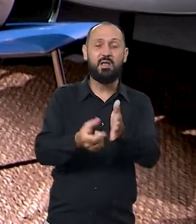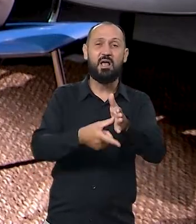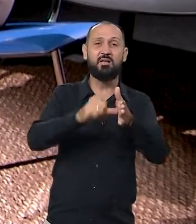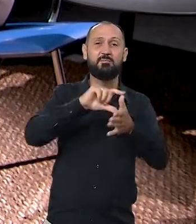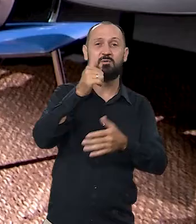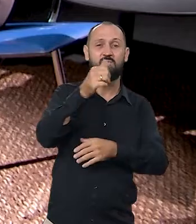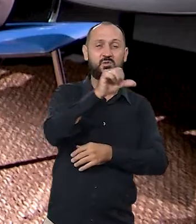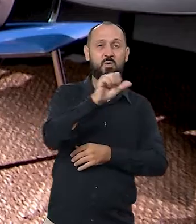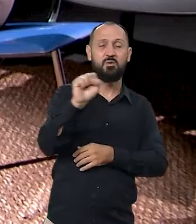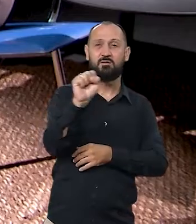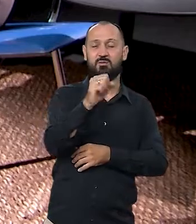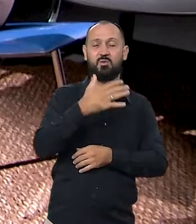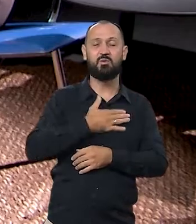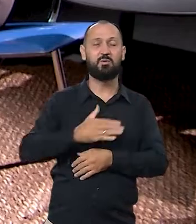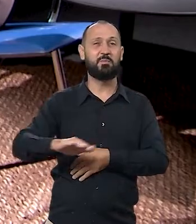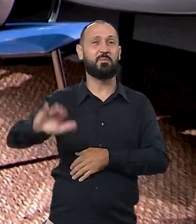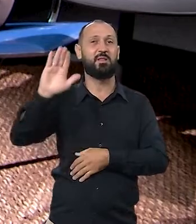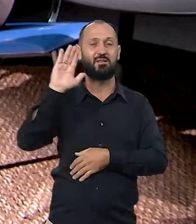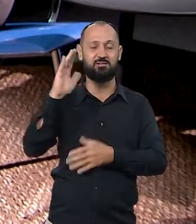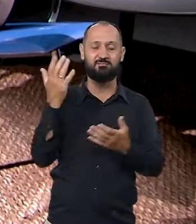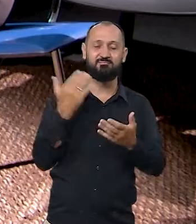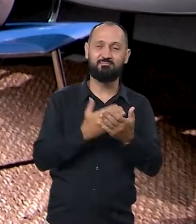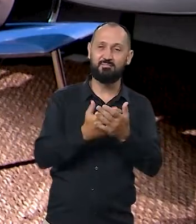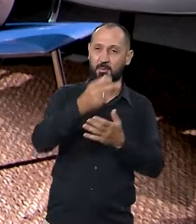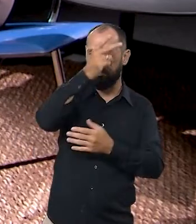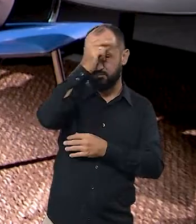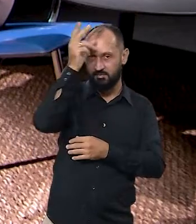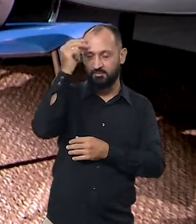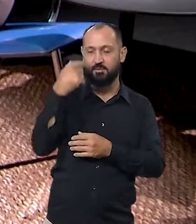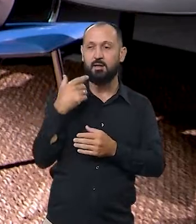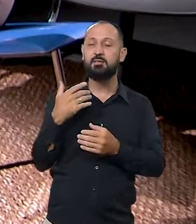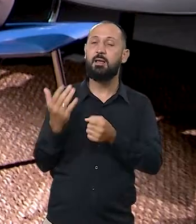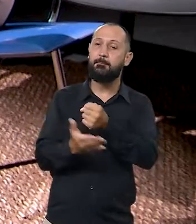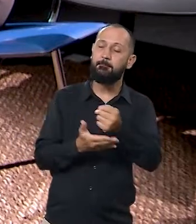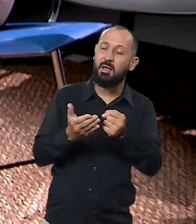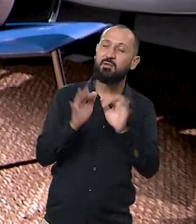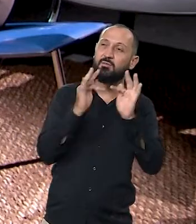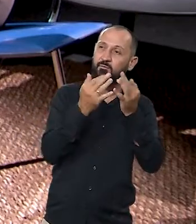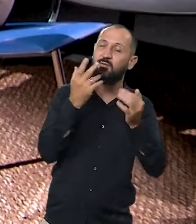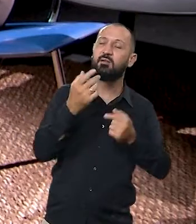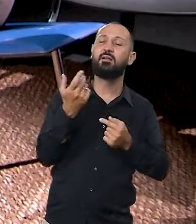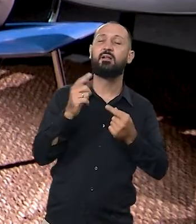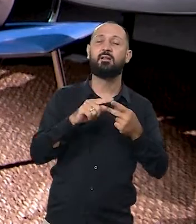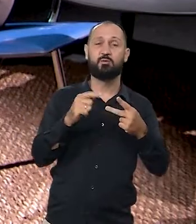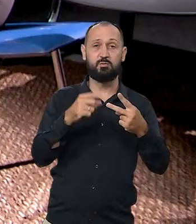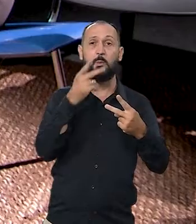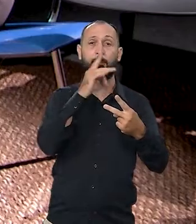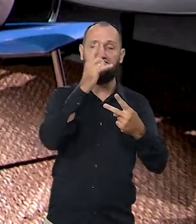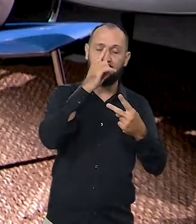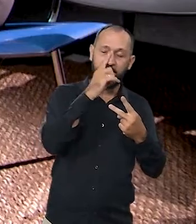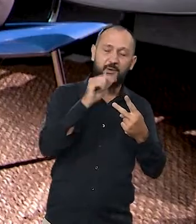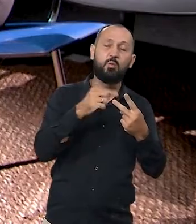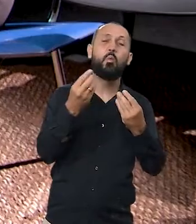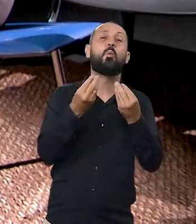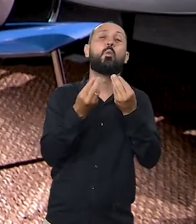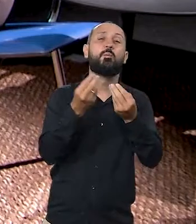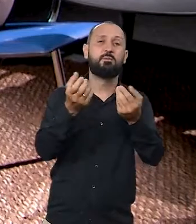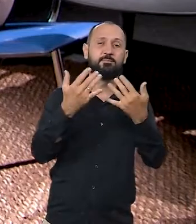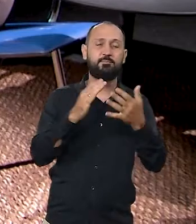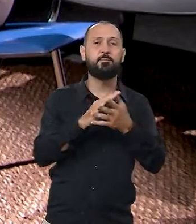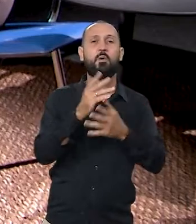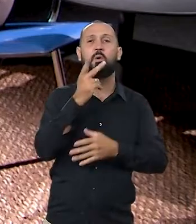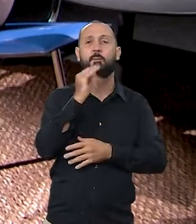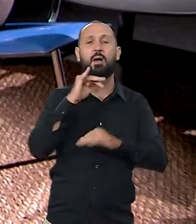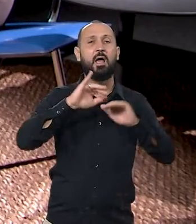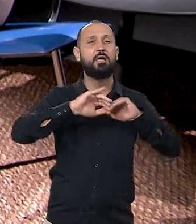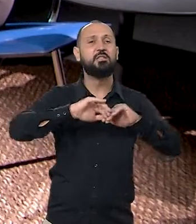né, de 1988, quando eu me elegi prefeito de Angélica. E a importância dessa Angélica. base familiar, se ter a dona Orlando, se ter o seu Pascoal aqui? Na verdade,